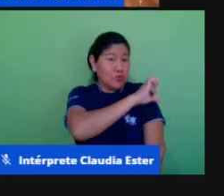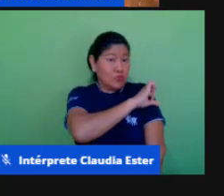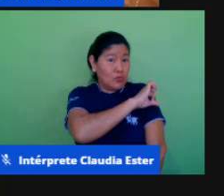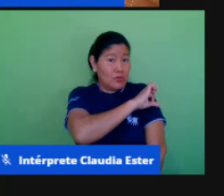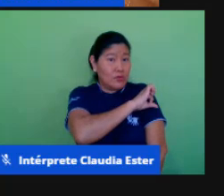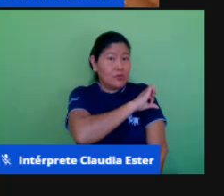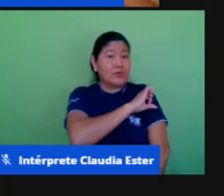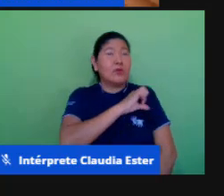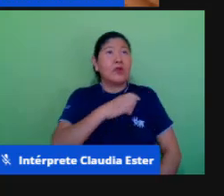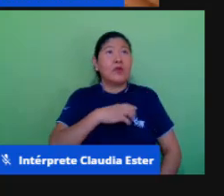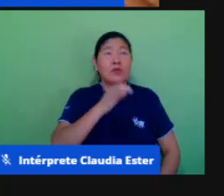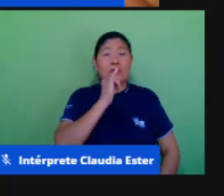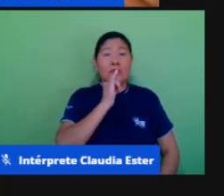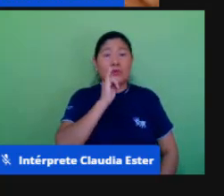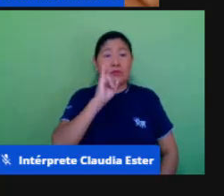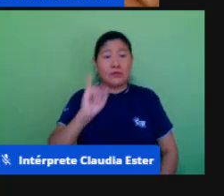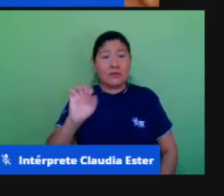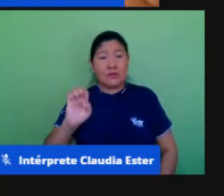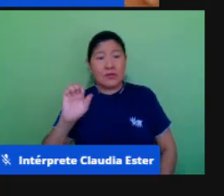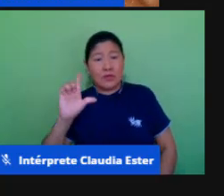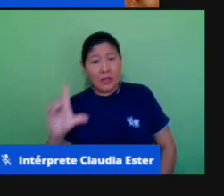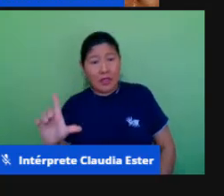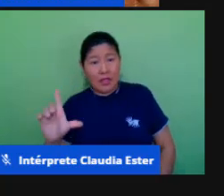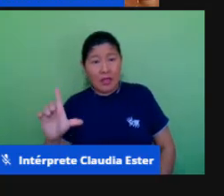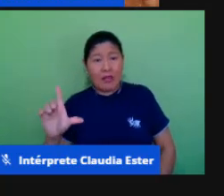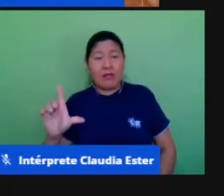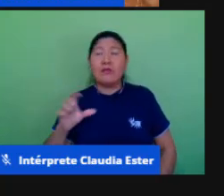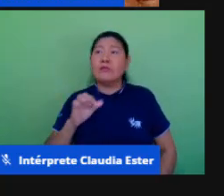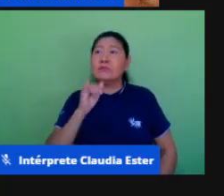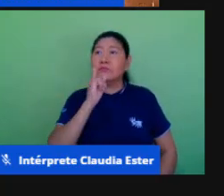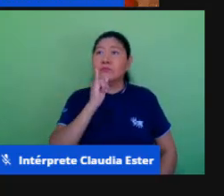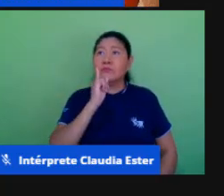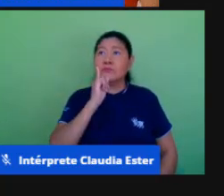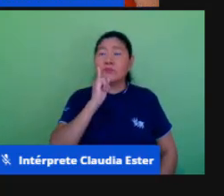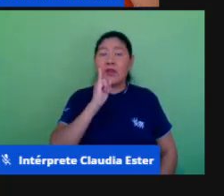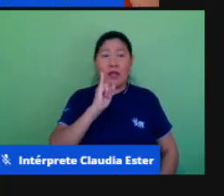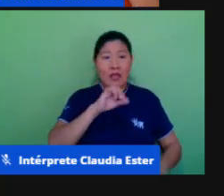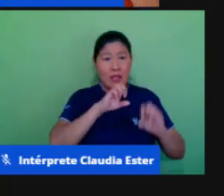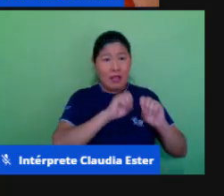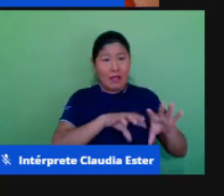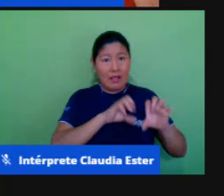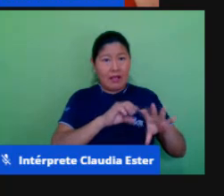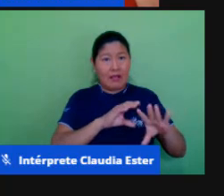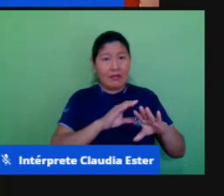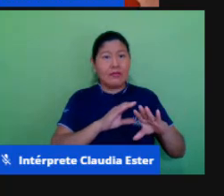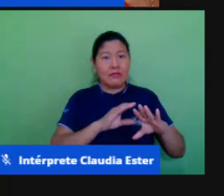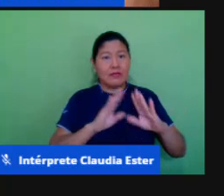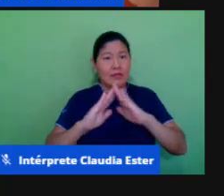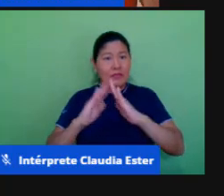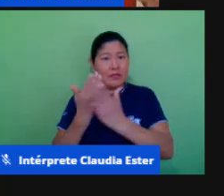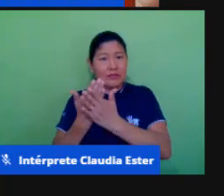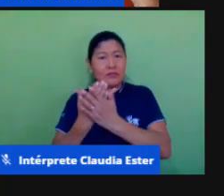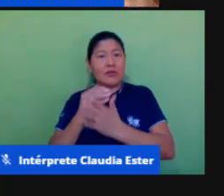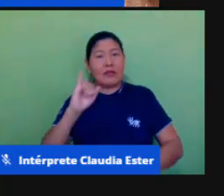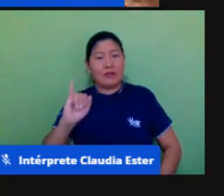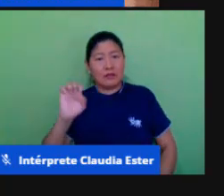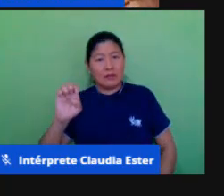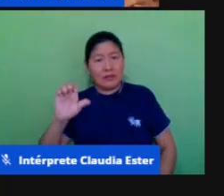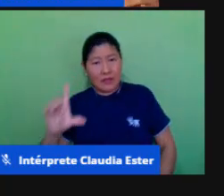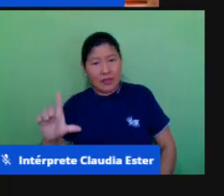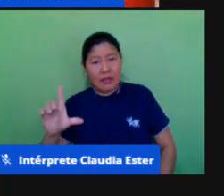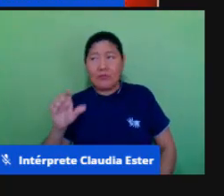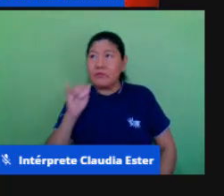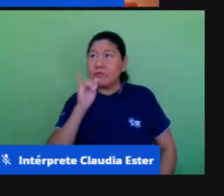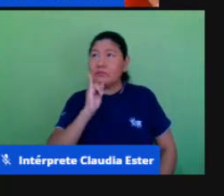do IEL por semana e geralmente essa aula eles colocam na sexta-feira, né? Sexta-feira, os feriados